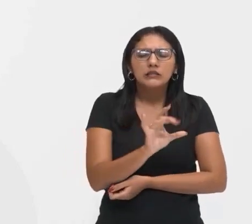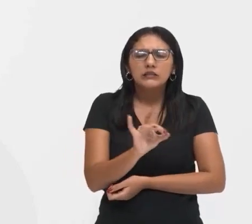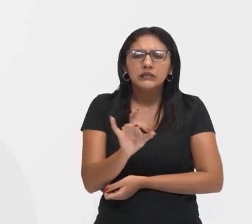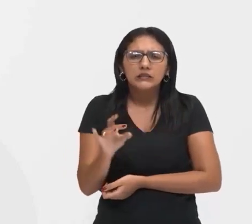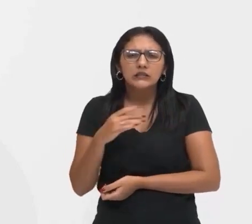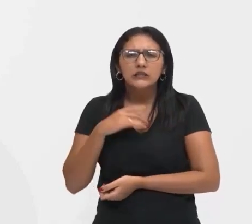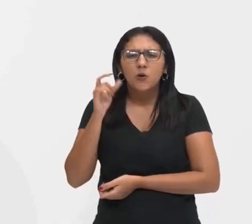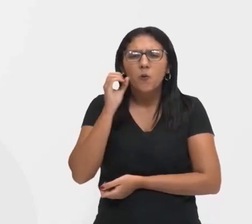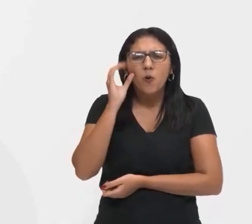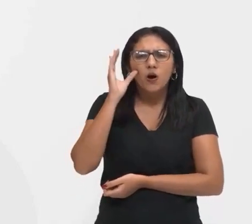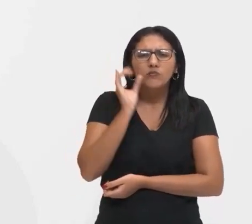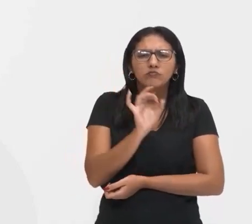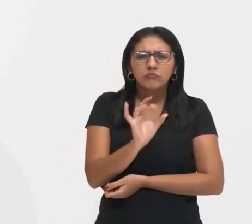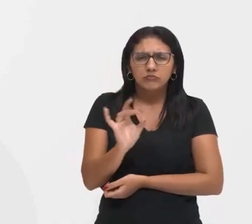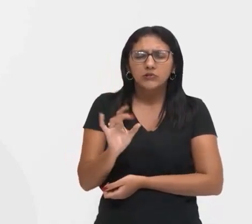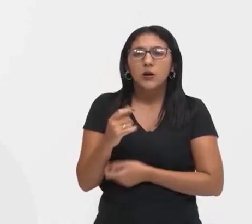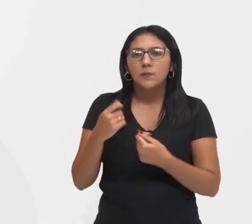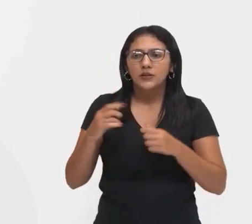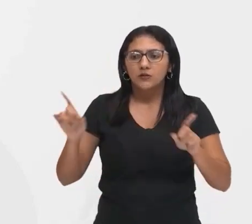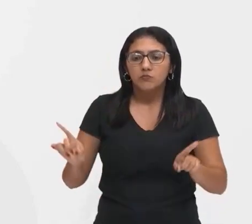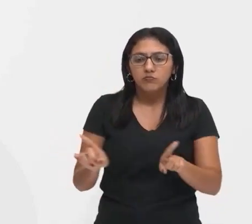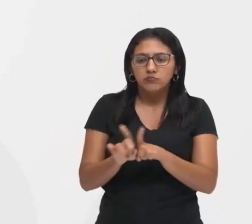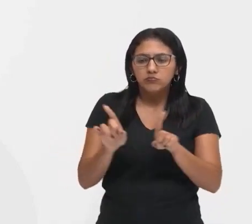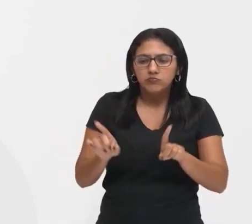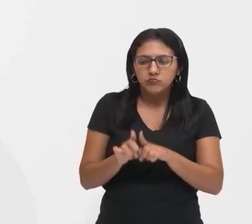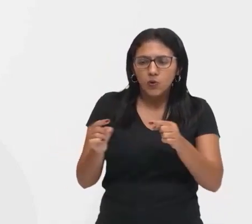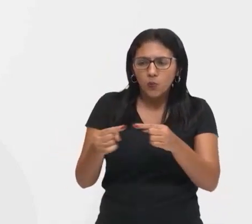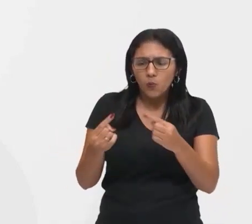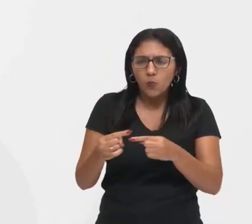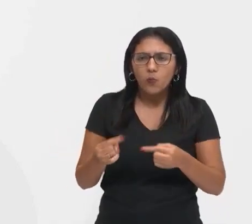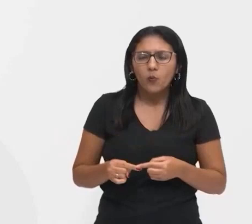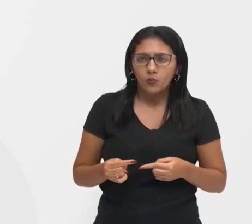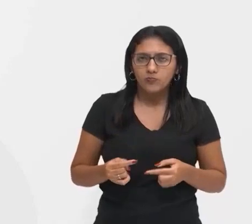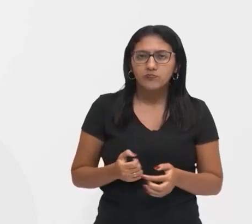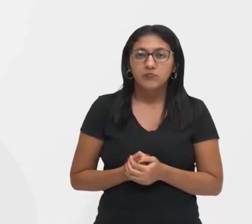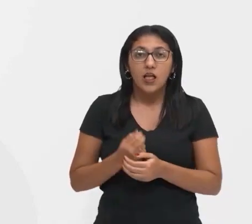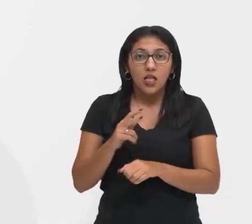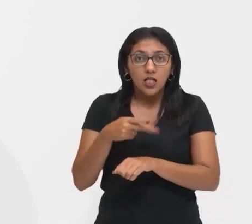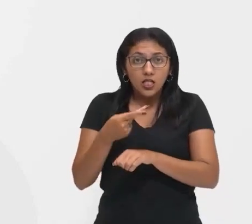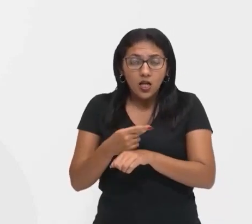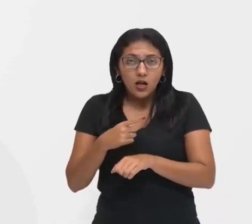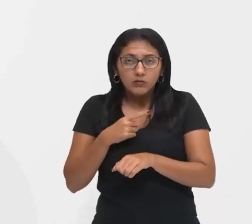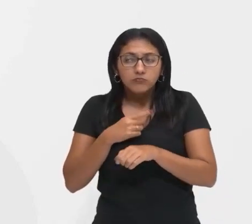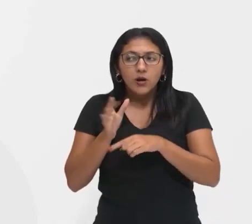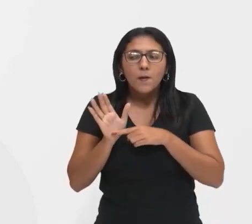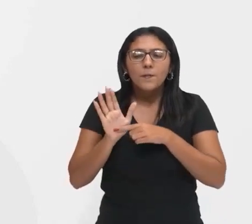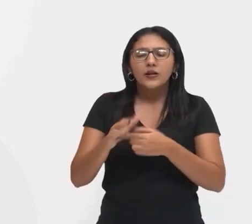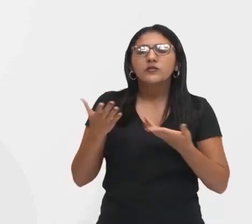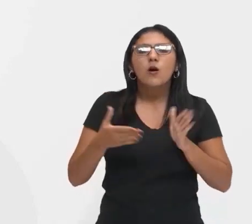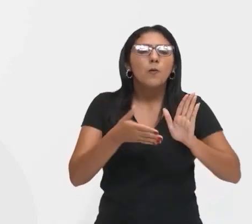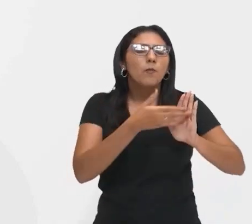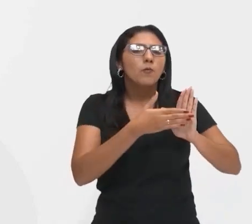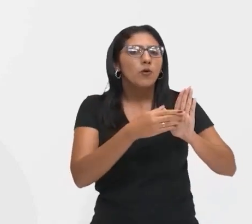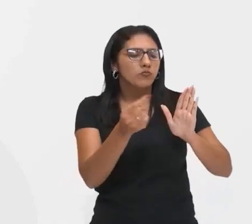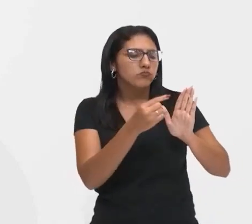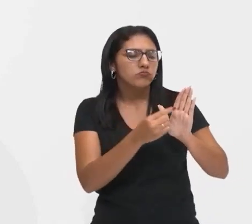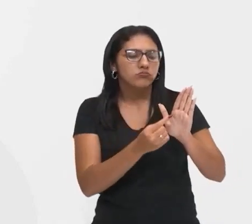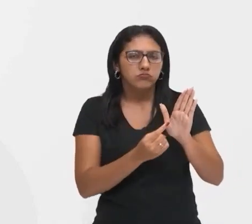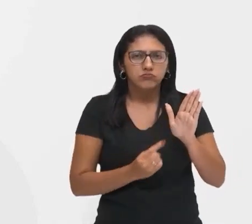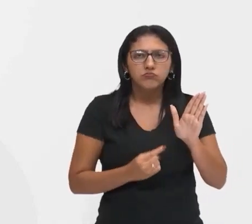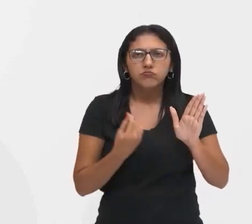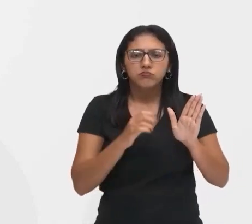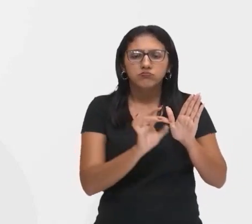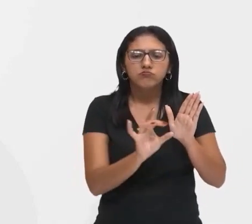se completarem. Em seguida, são apresentadas as questões ou a proposta de trabalho para que